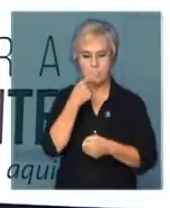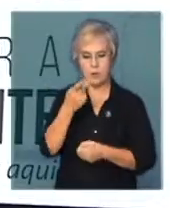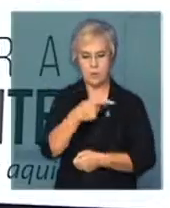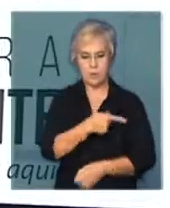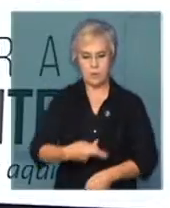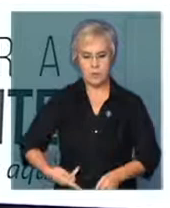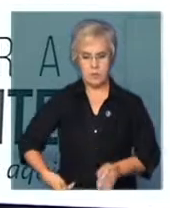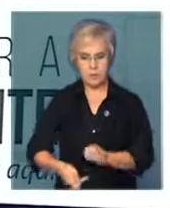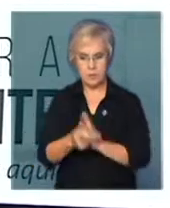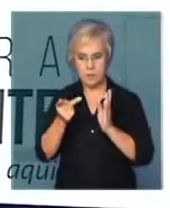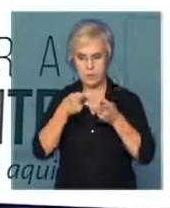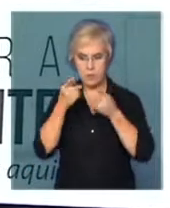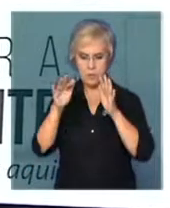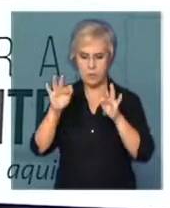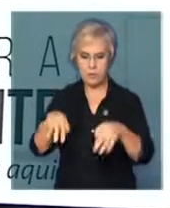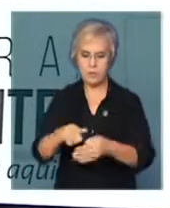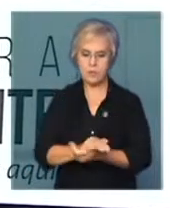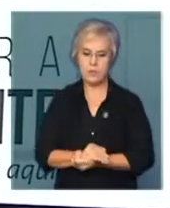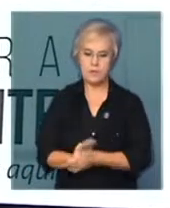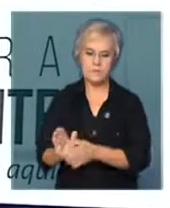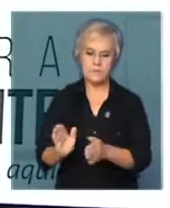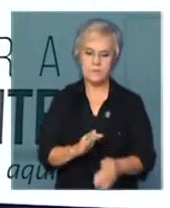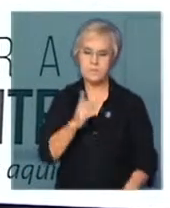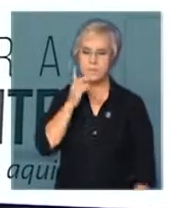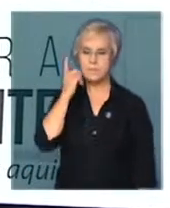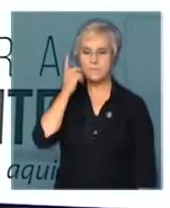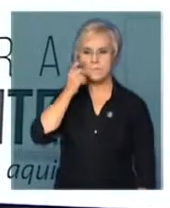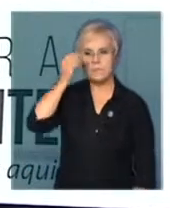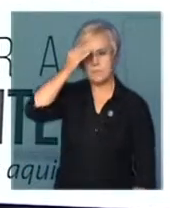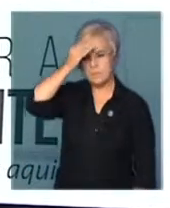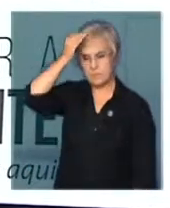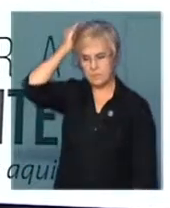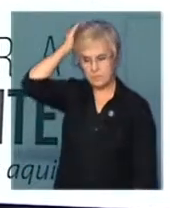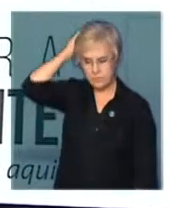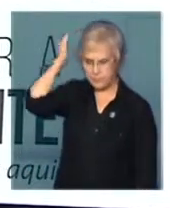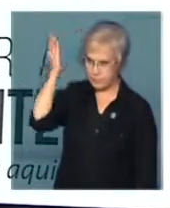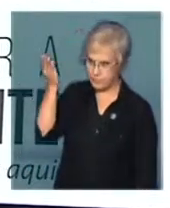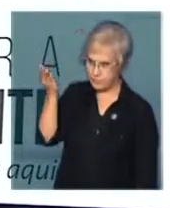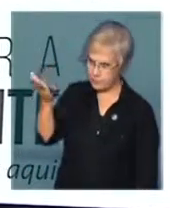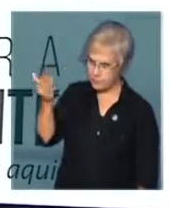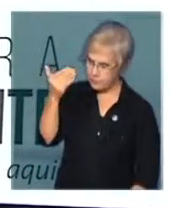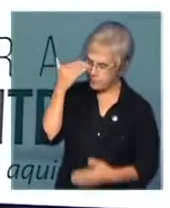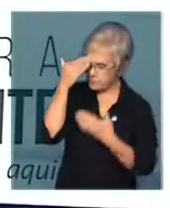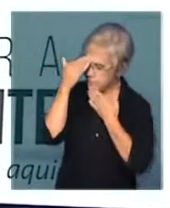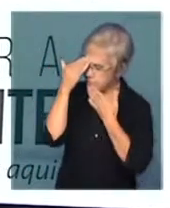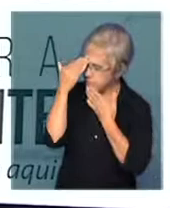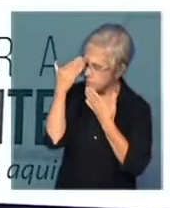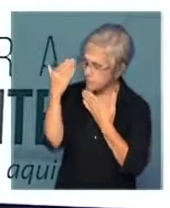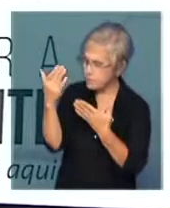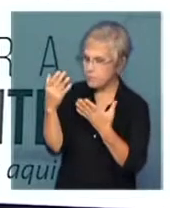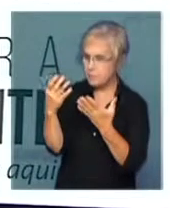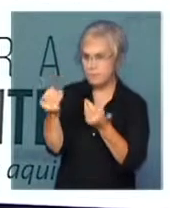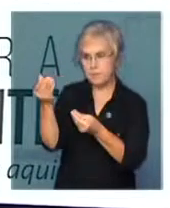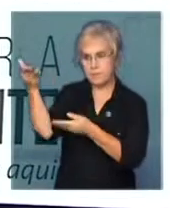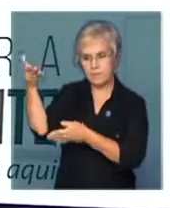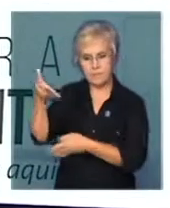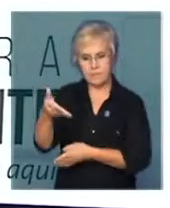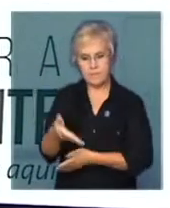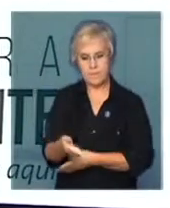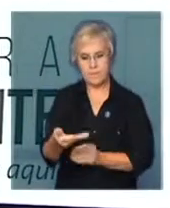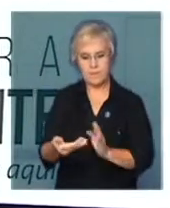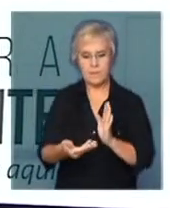para o encerramento. Deputado Eduardo Cunha, eu gostaria de agradecer vossa